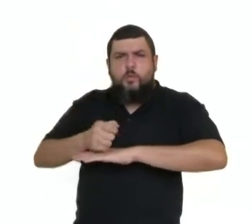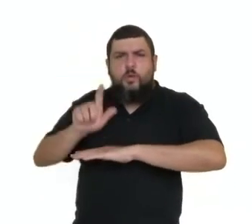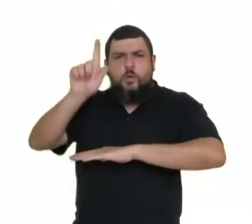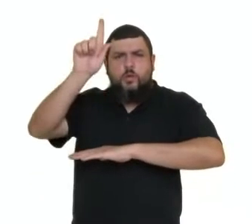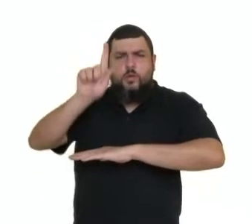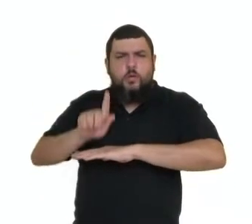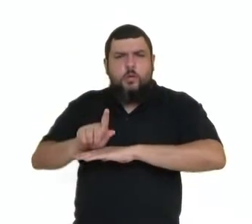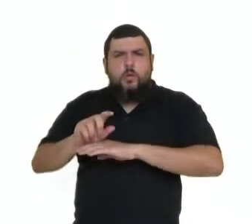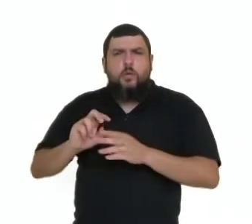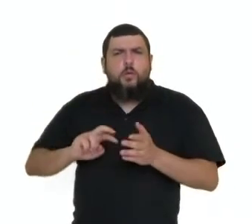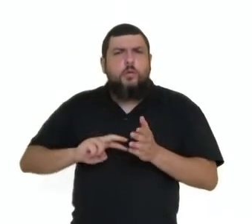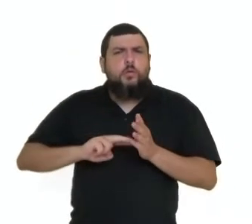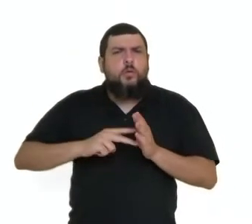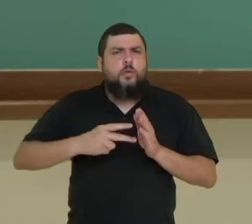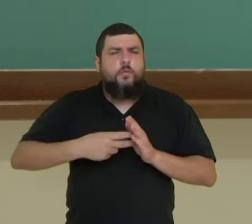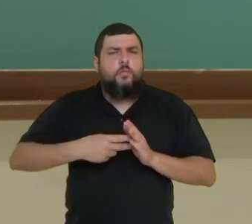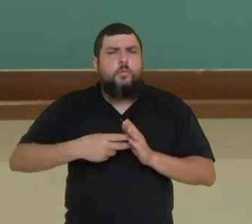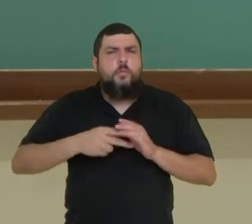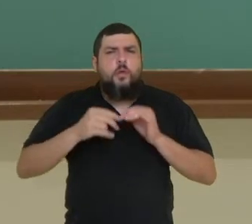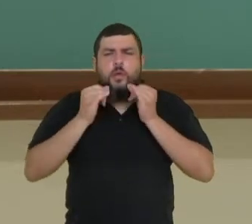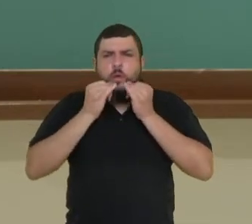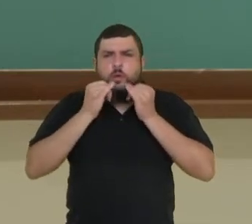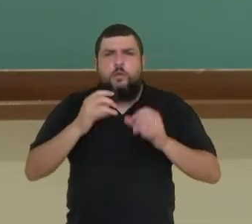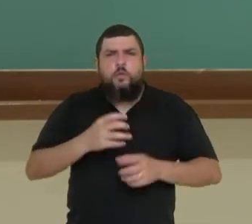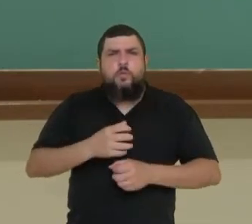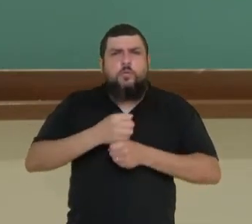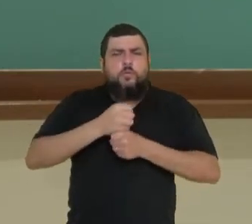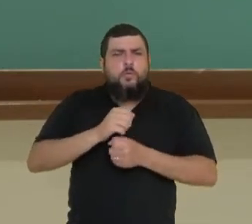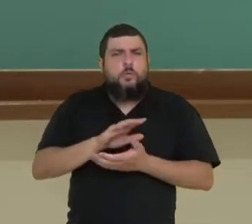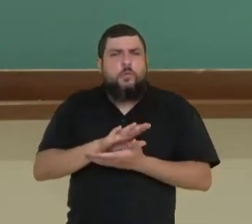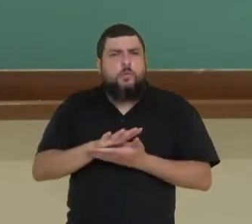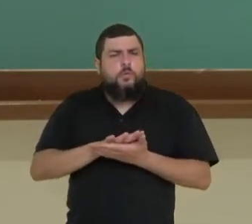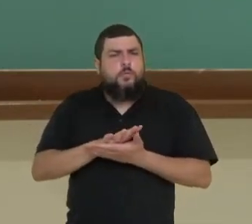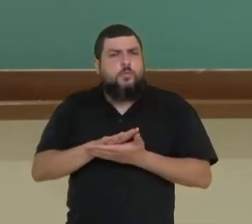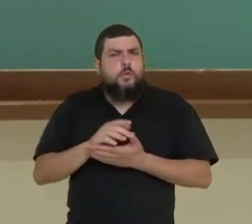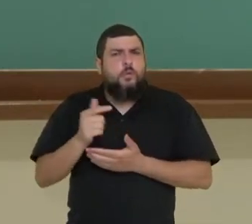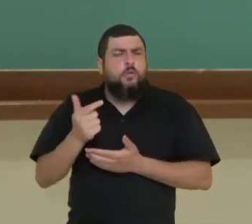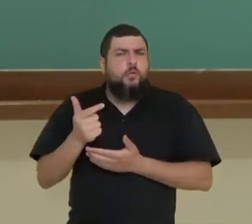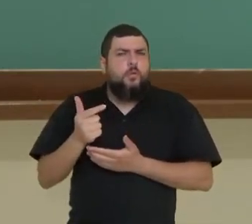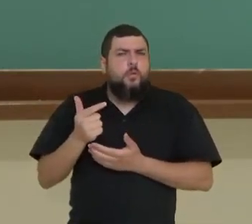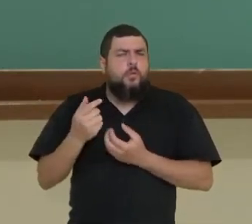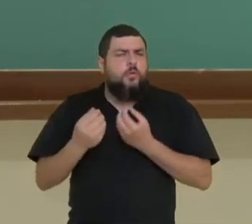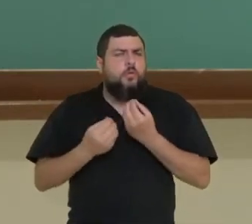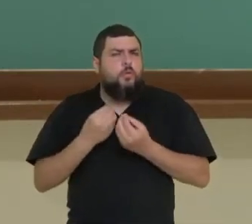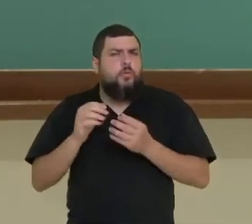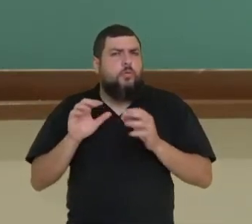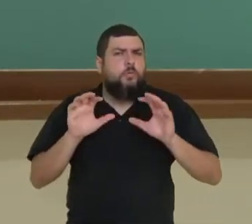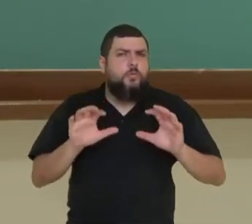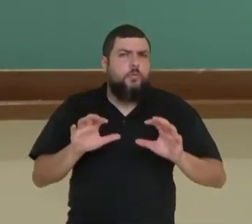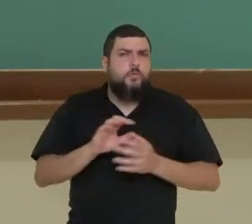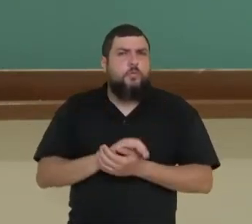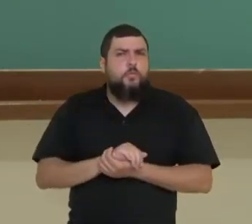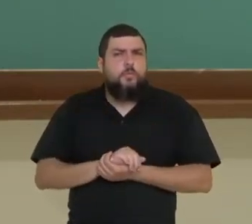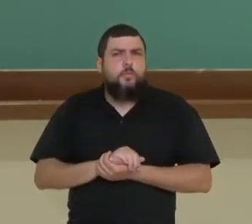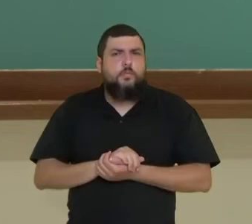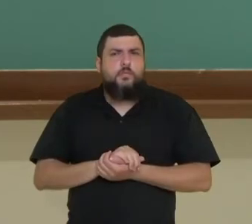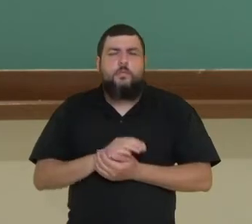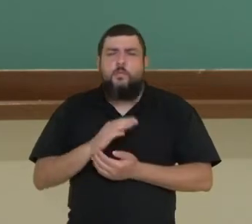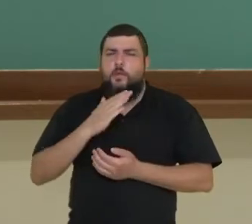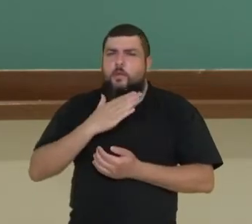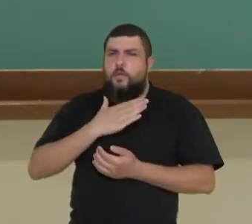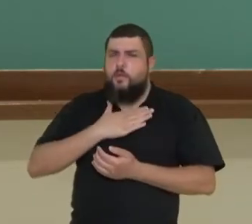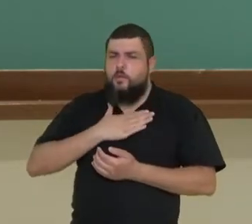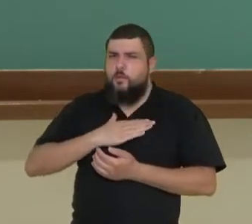houve conservação de energia? Então quer dizer que simplesmente não tem? Como assim? O senhor está falando uma furada? Não, calma,